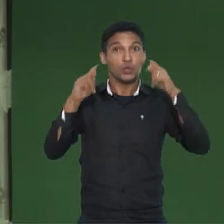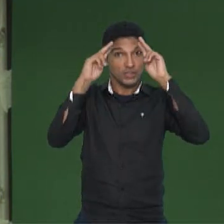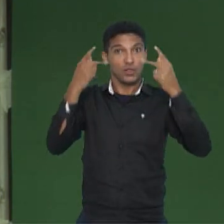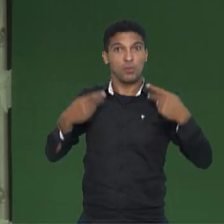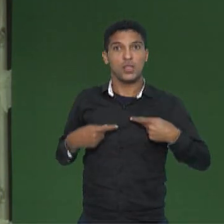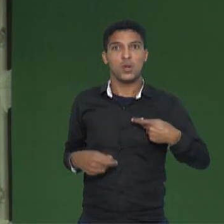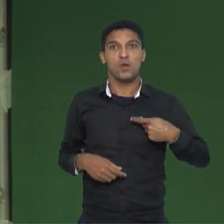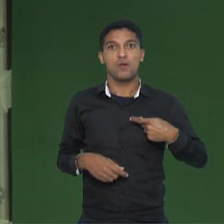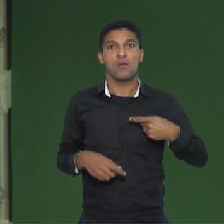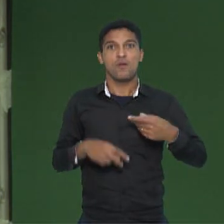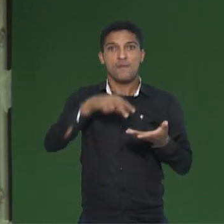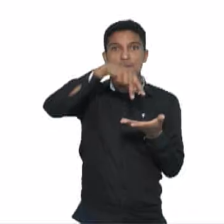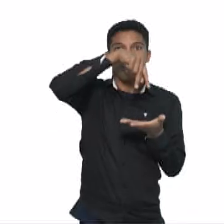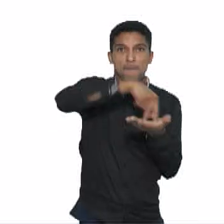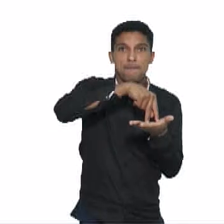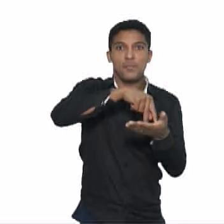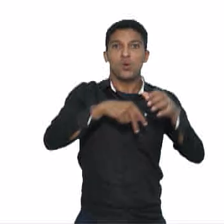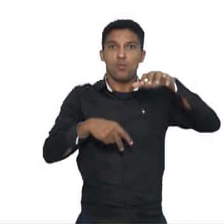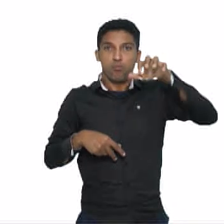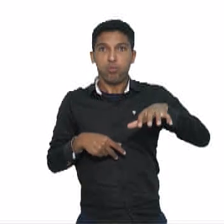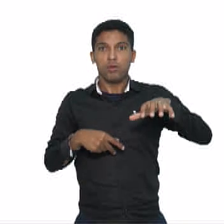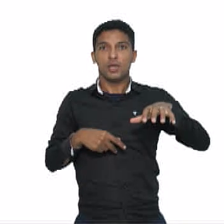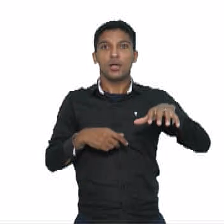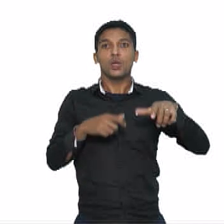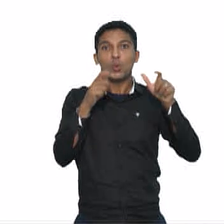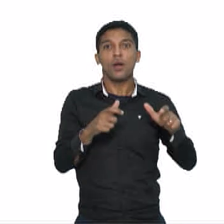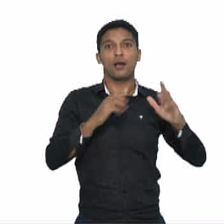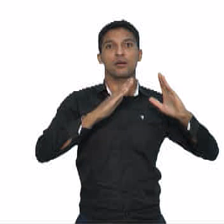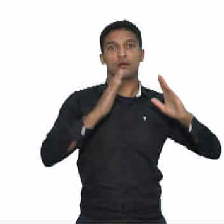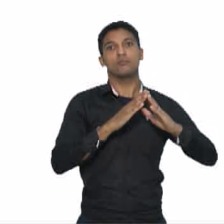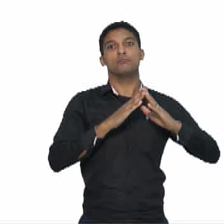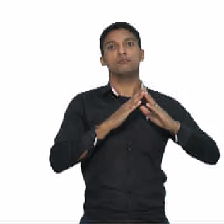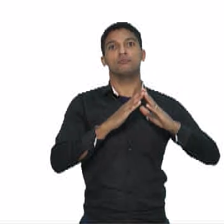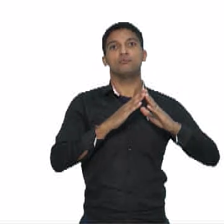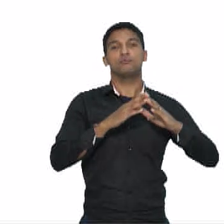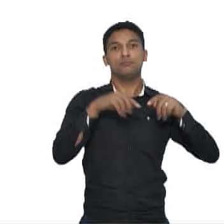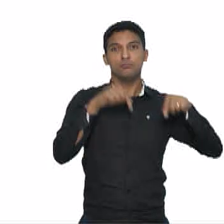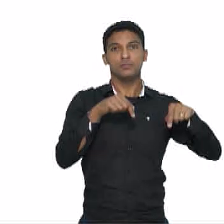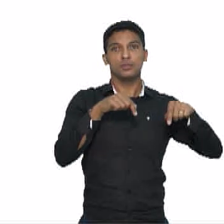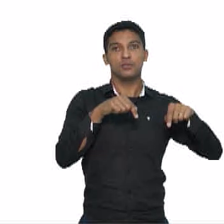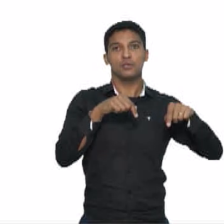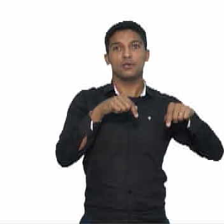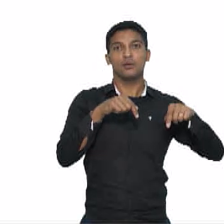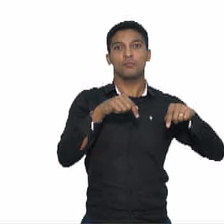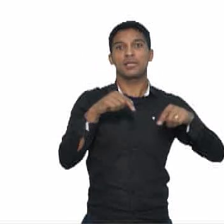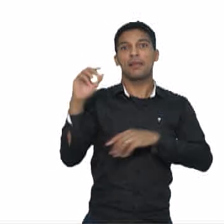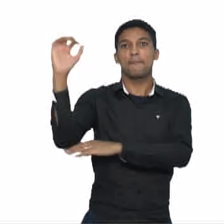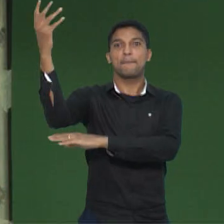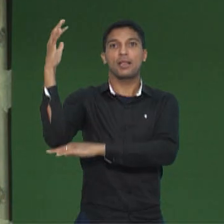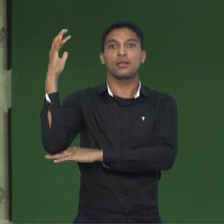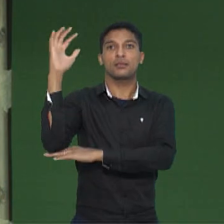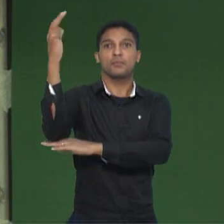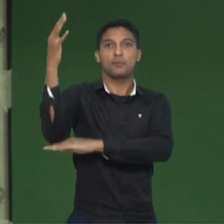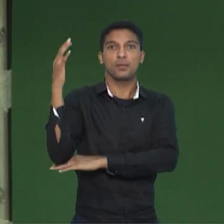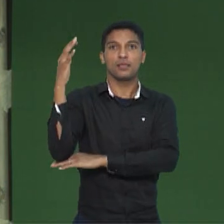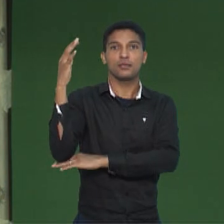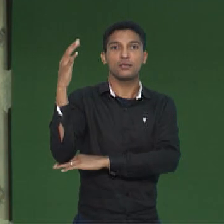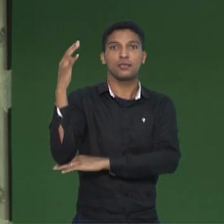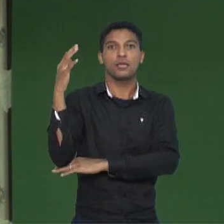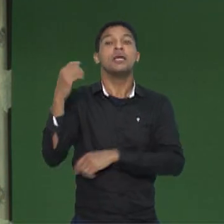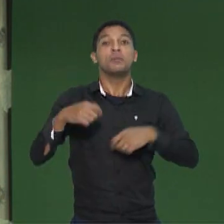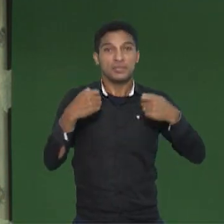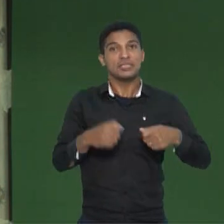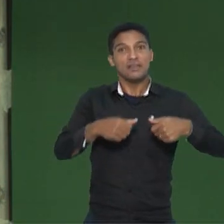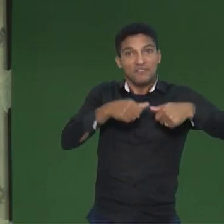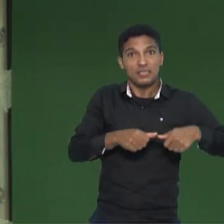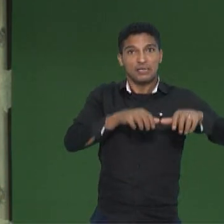determinado ponto, de modo que o ser humano pudesse desenvolver suas relações com as plantas para cultivar. Houve uma situação de dependência, opa, eu preciso